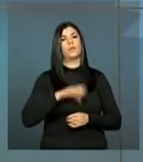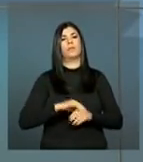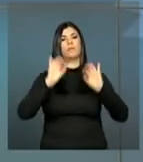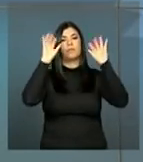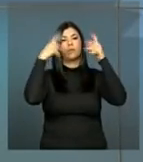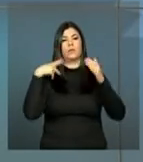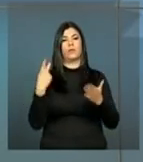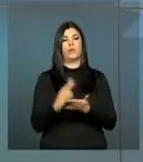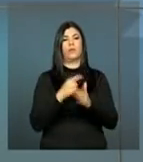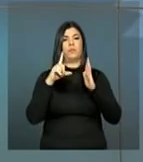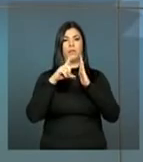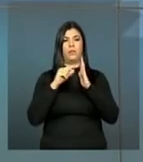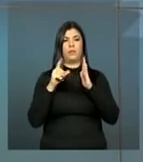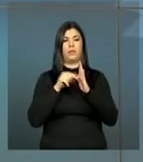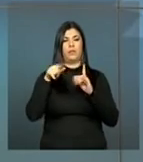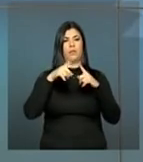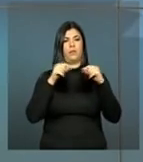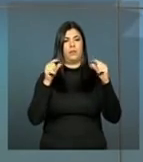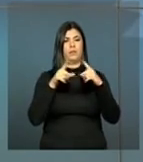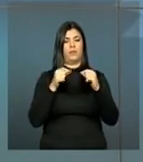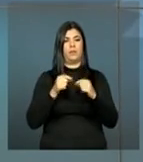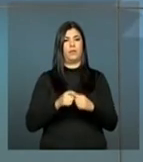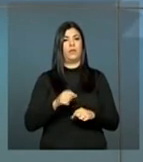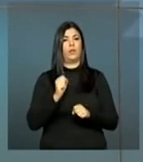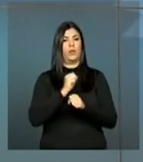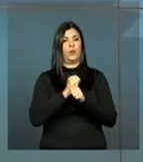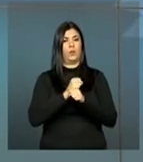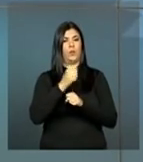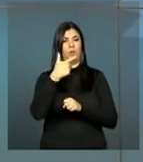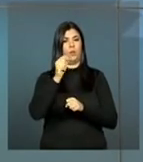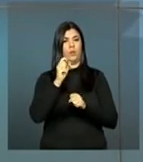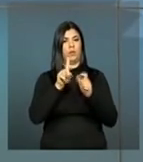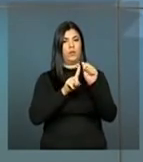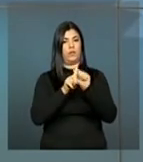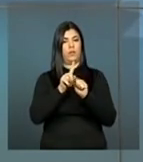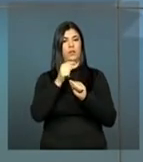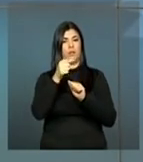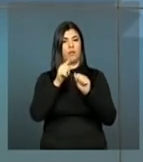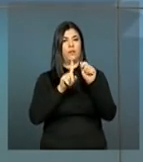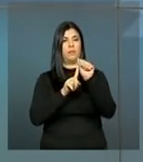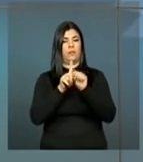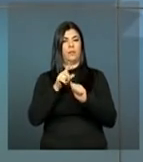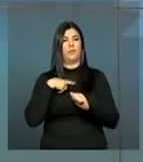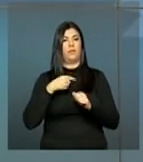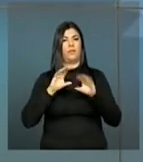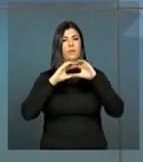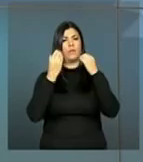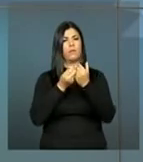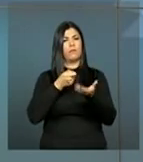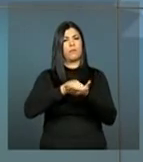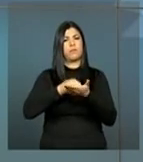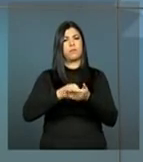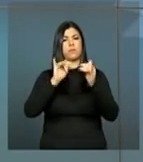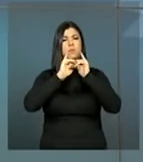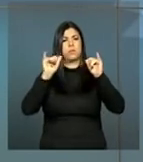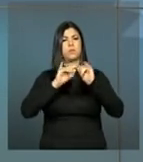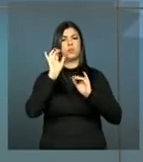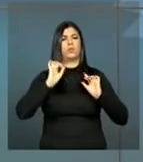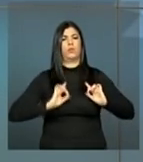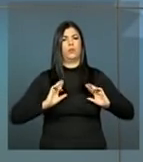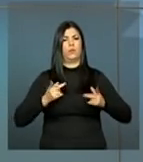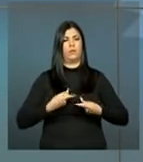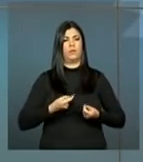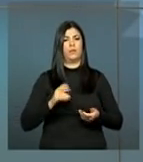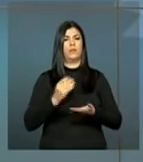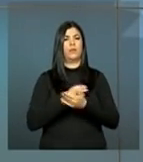ocorreu no Palácio do Planalto aqui em Brasília durante 2 anos e 7 meses a comissão apurou casos de violações de direitos humanos